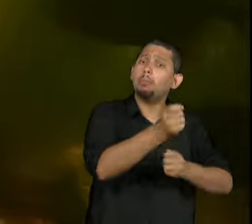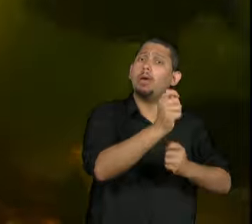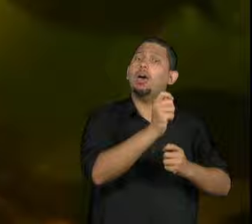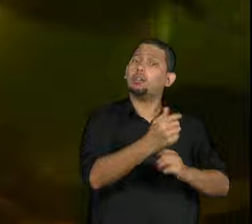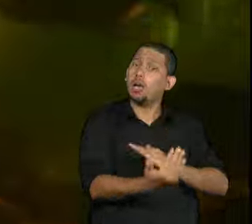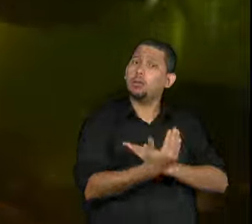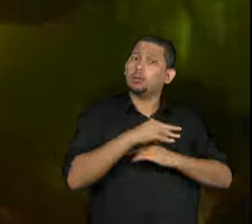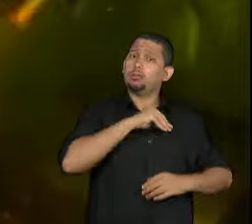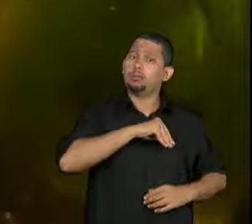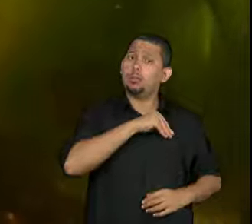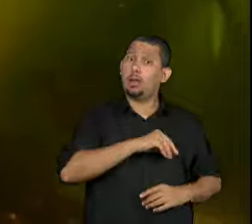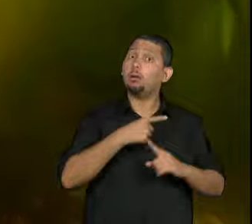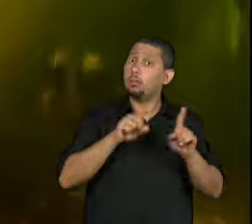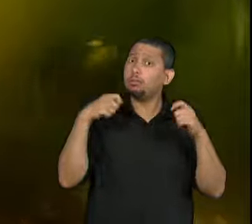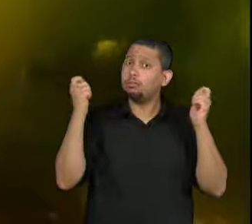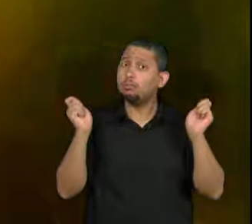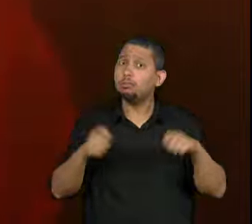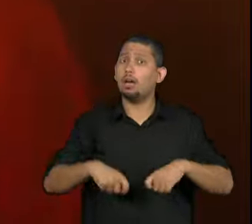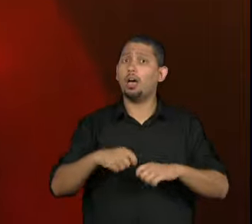maneira sustentável.